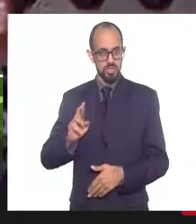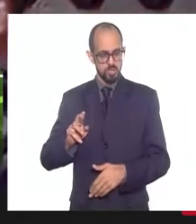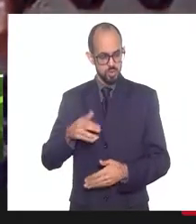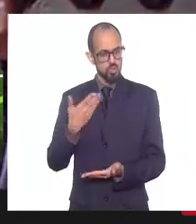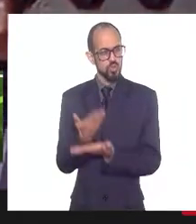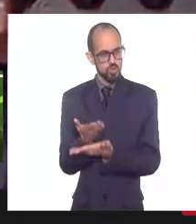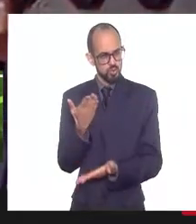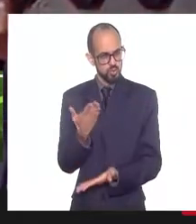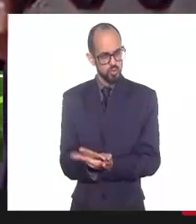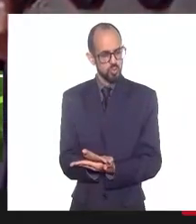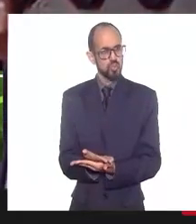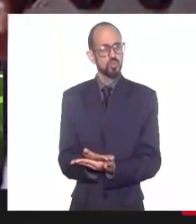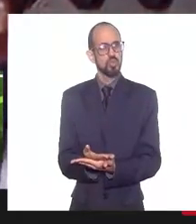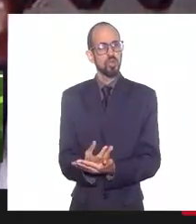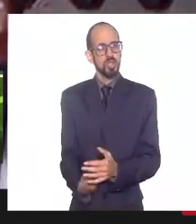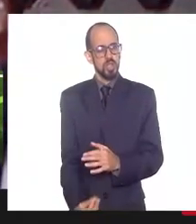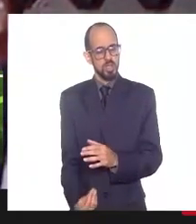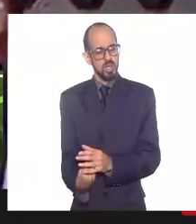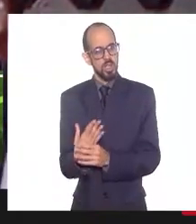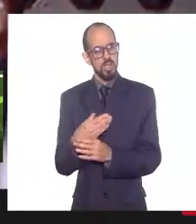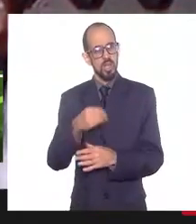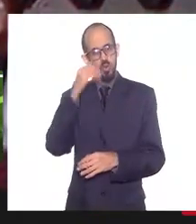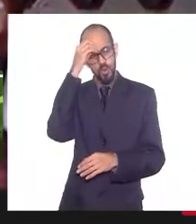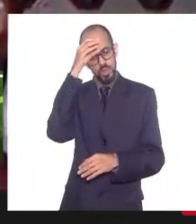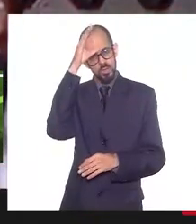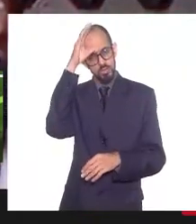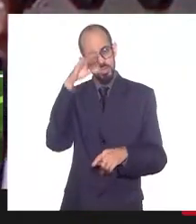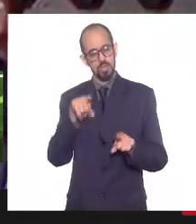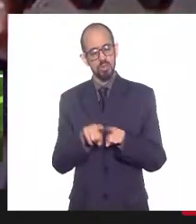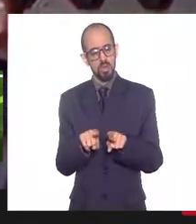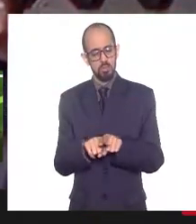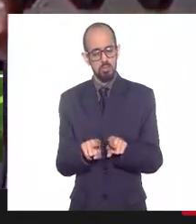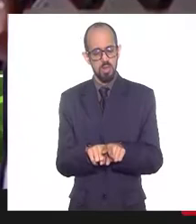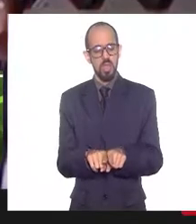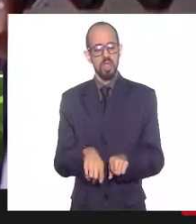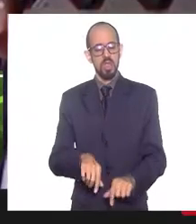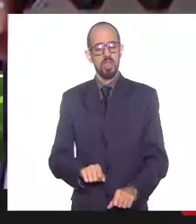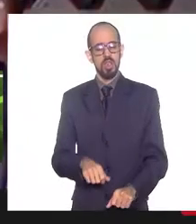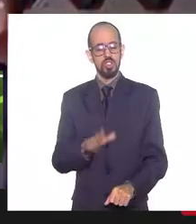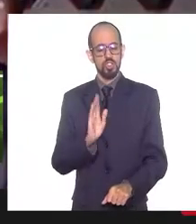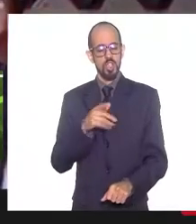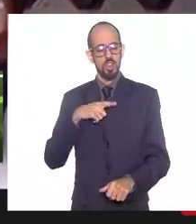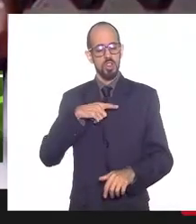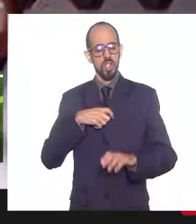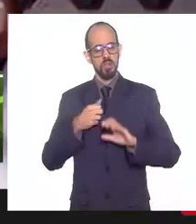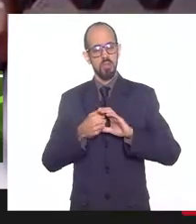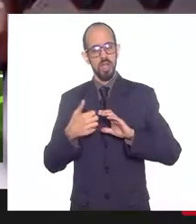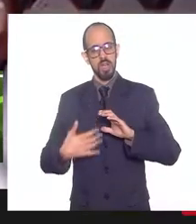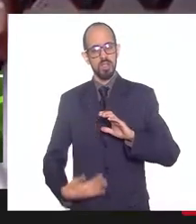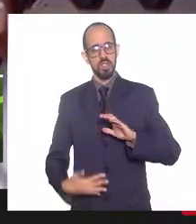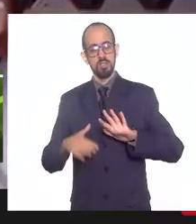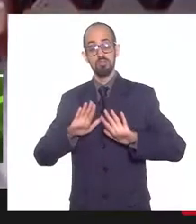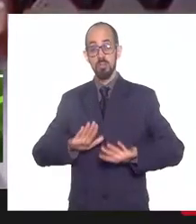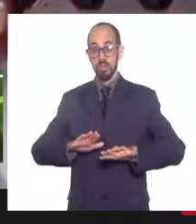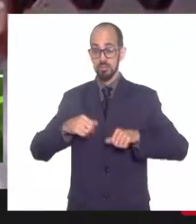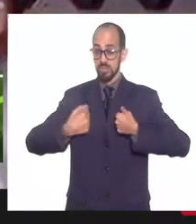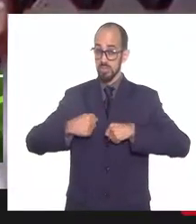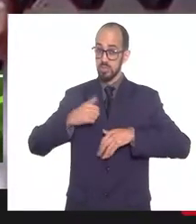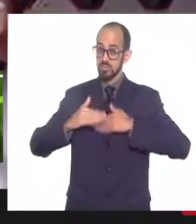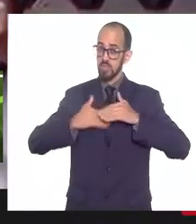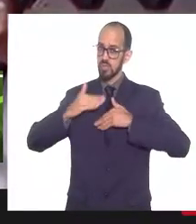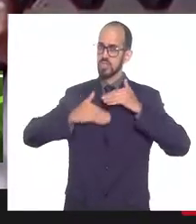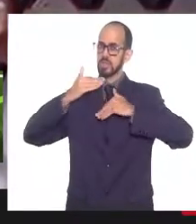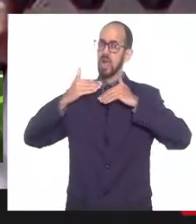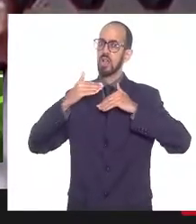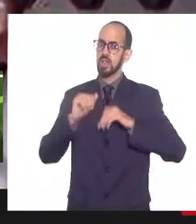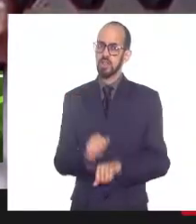o tema, produzindo conhecimento sobre ele. A gente já tem uma caracterização importante, mas a gente precisa avançar nesse